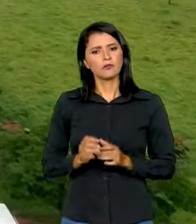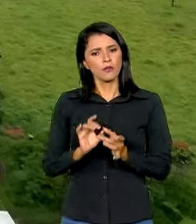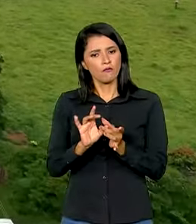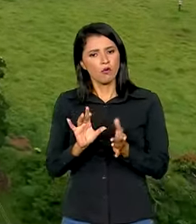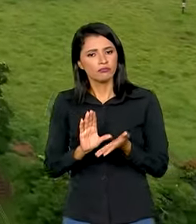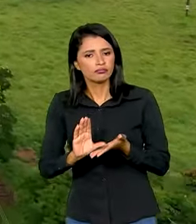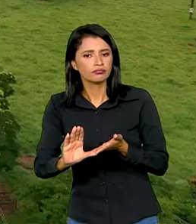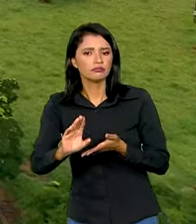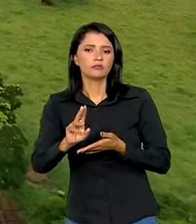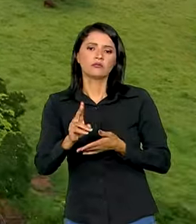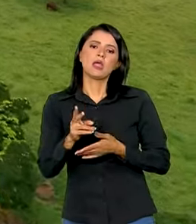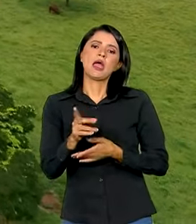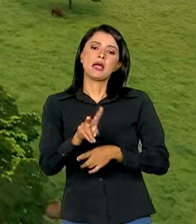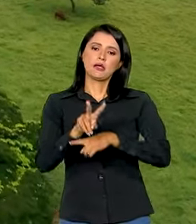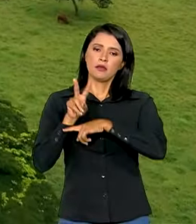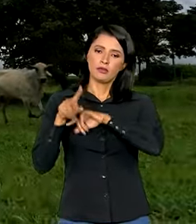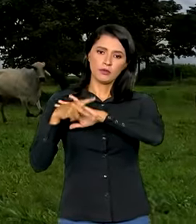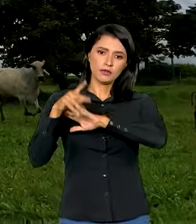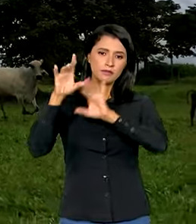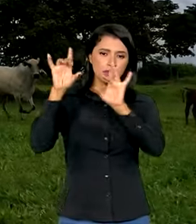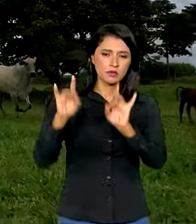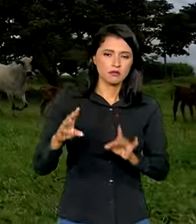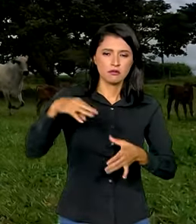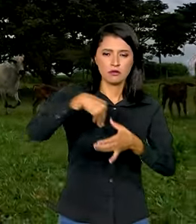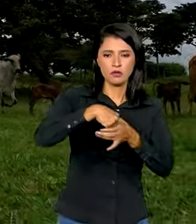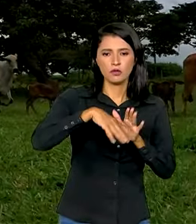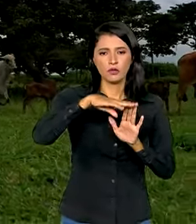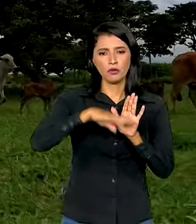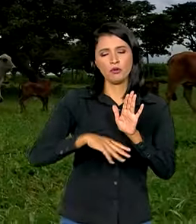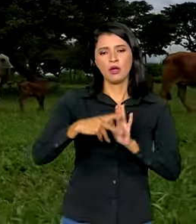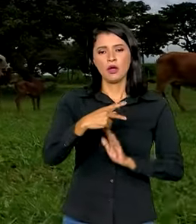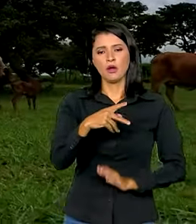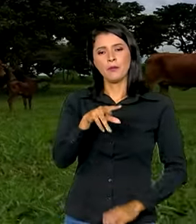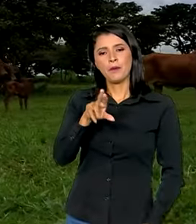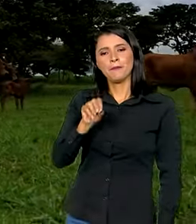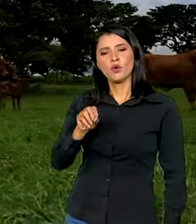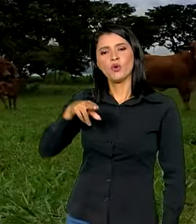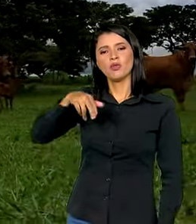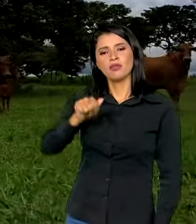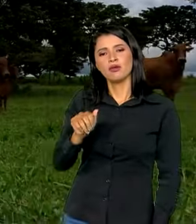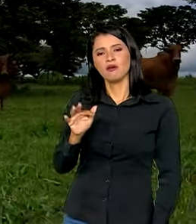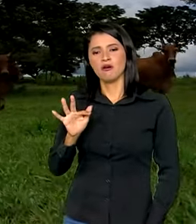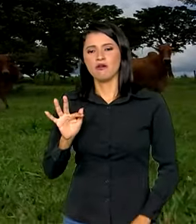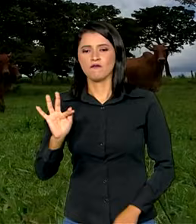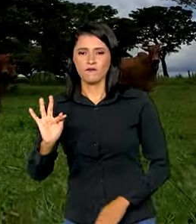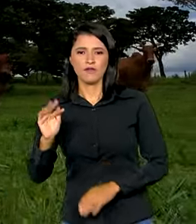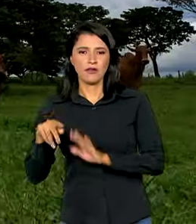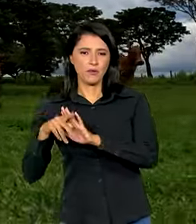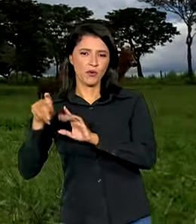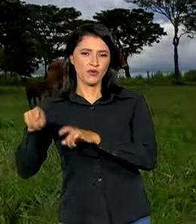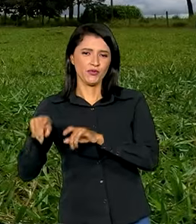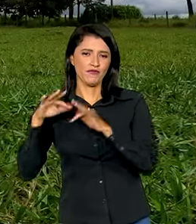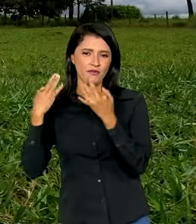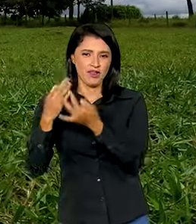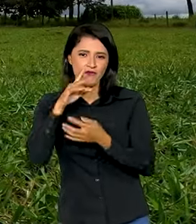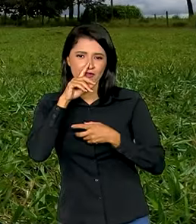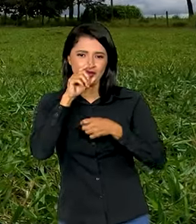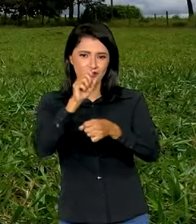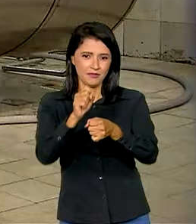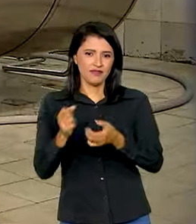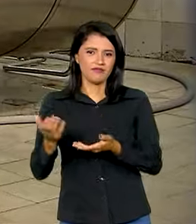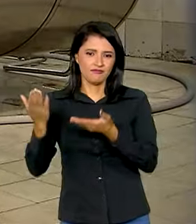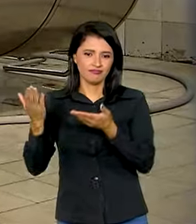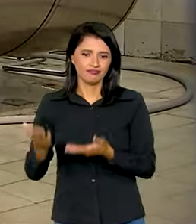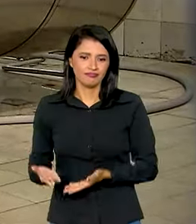disponibilizada uma linha de crédito especial dentro do Programa Nacional de Fortalecimento da Agricultura Familiar, o